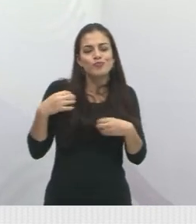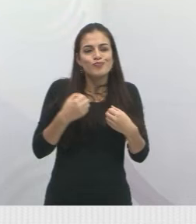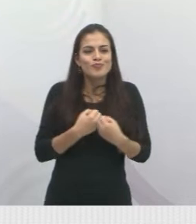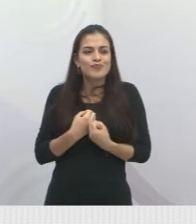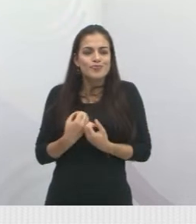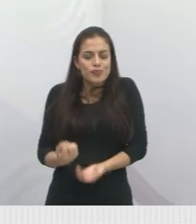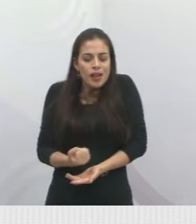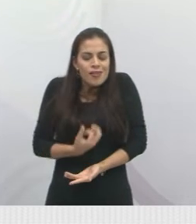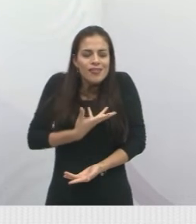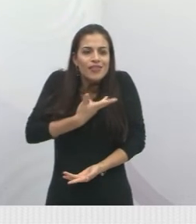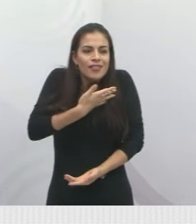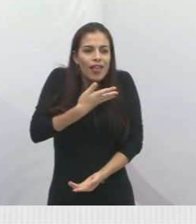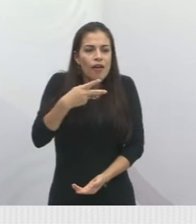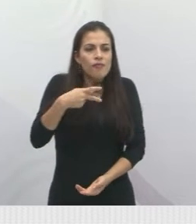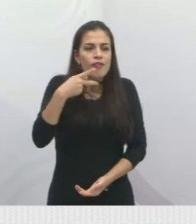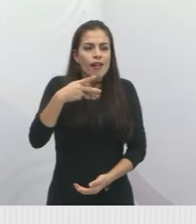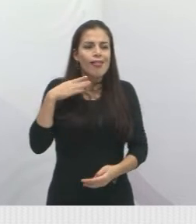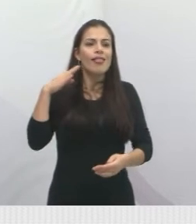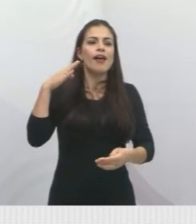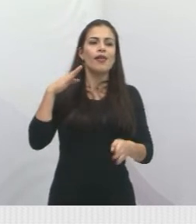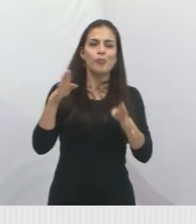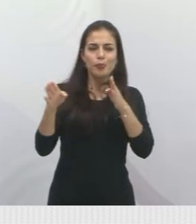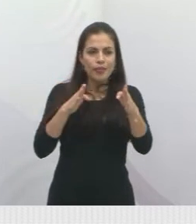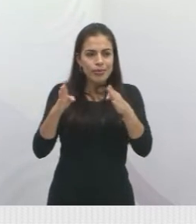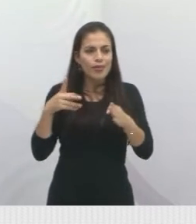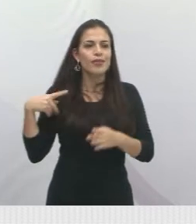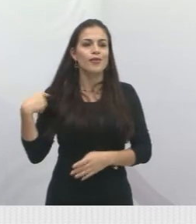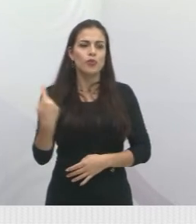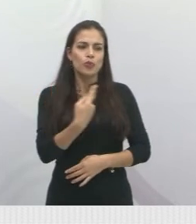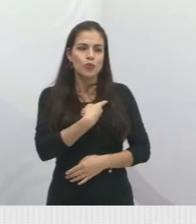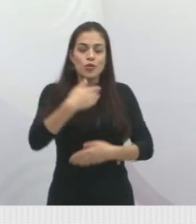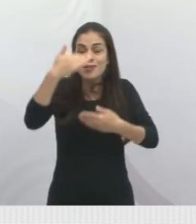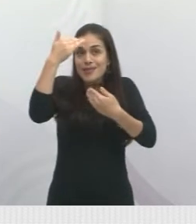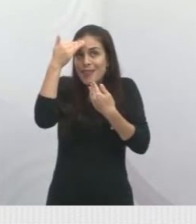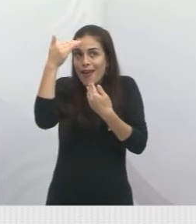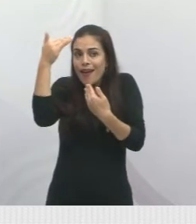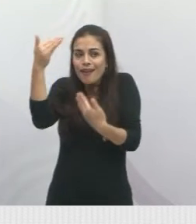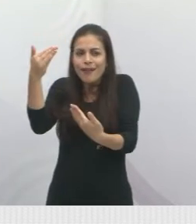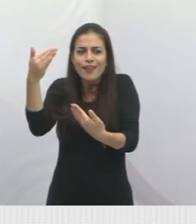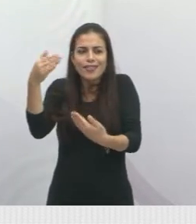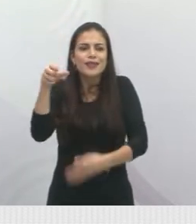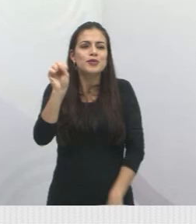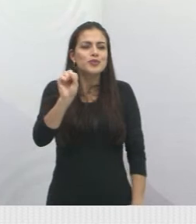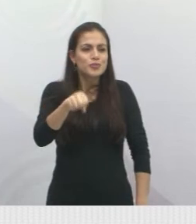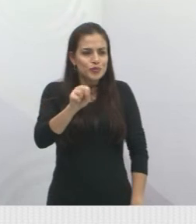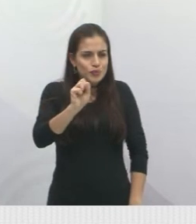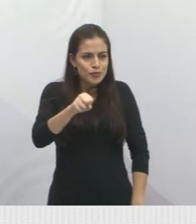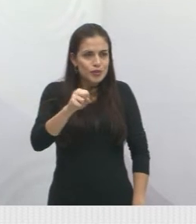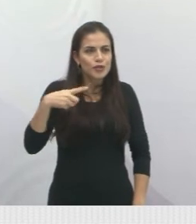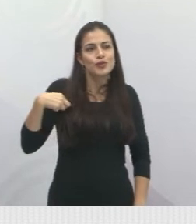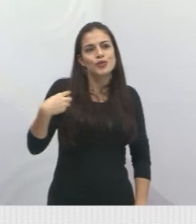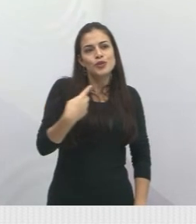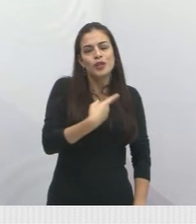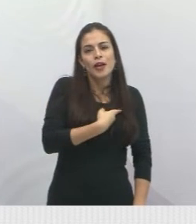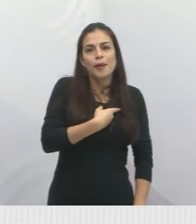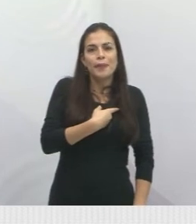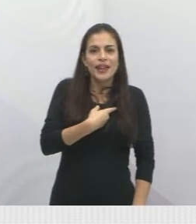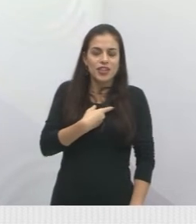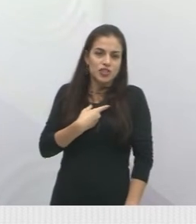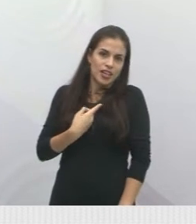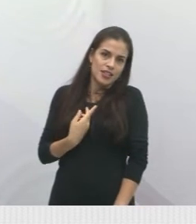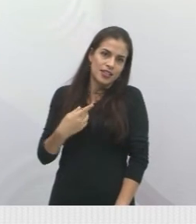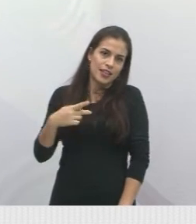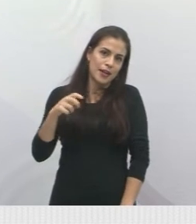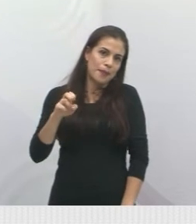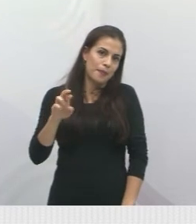um pouquinho do nosso mandato e também agradecer o sim do nosso pré-candidato Edgar Sazak,